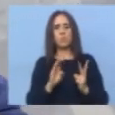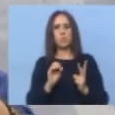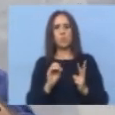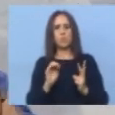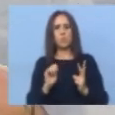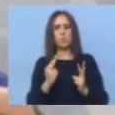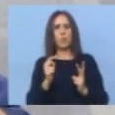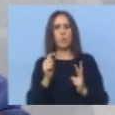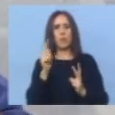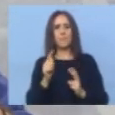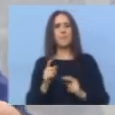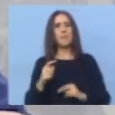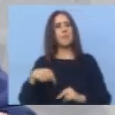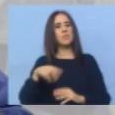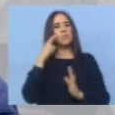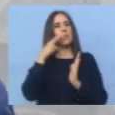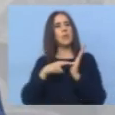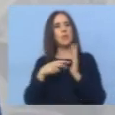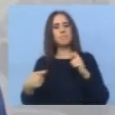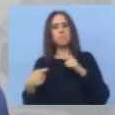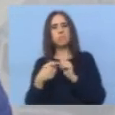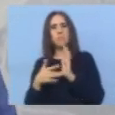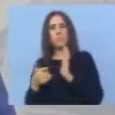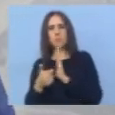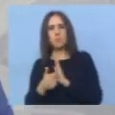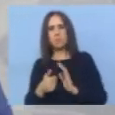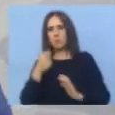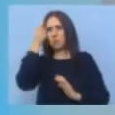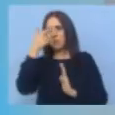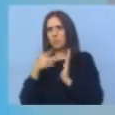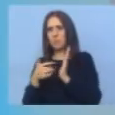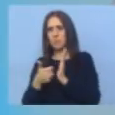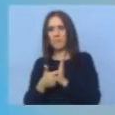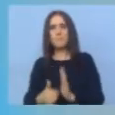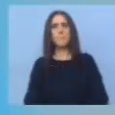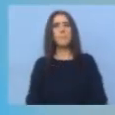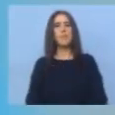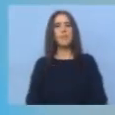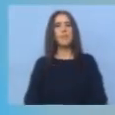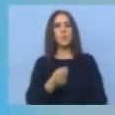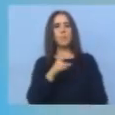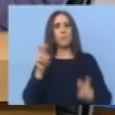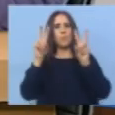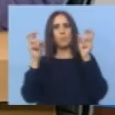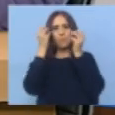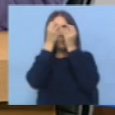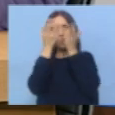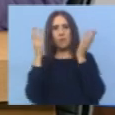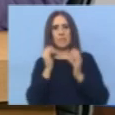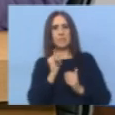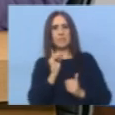leem tudo em termos de bíblicos. Aplicam a narrativa bíblica. E há uma citação do profeta Isaías que